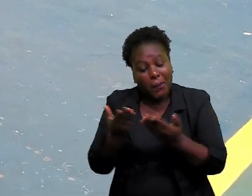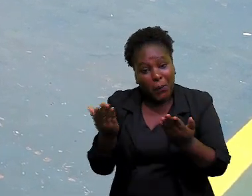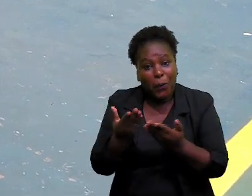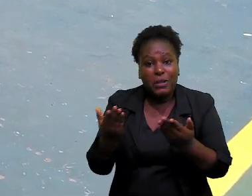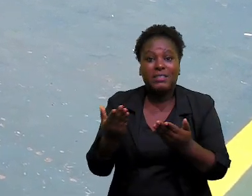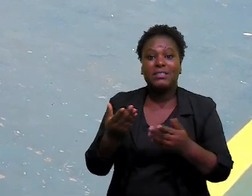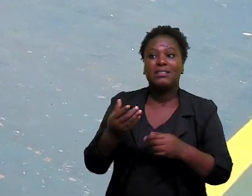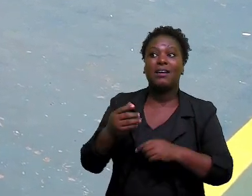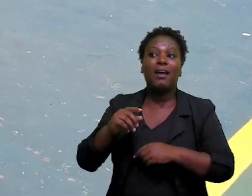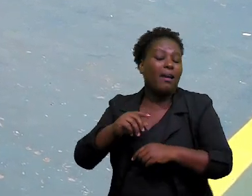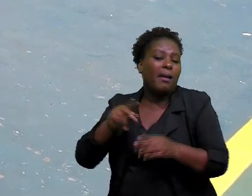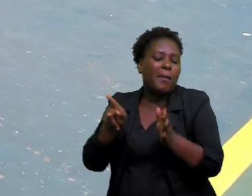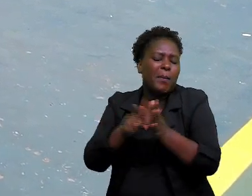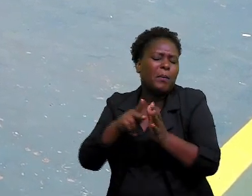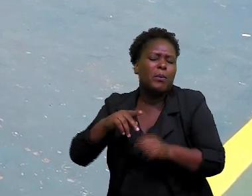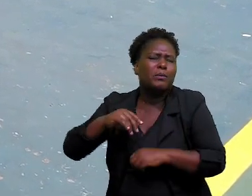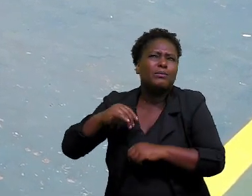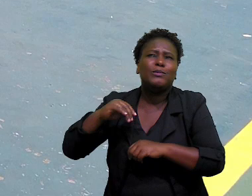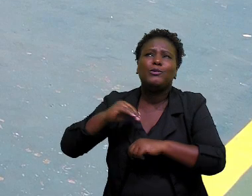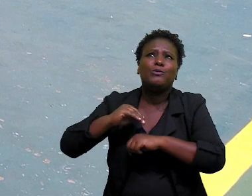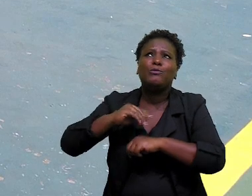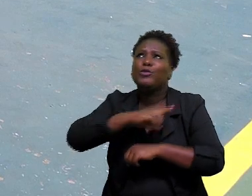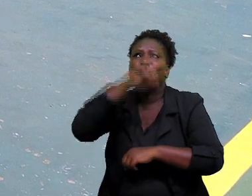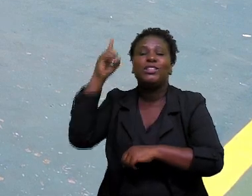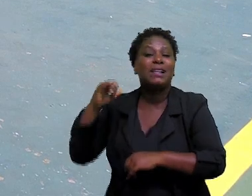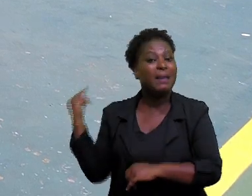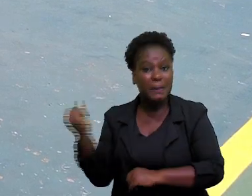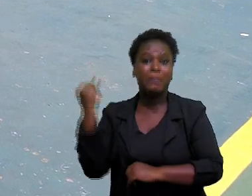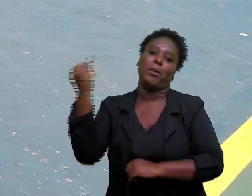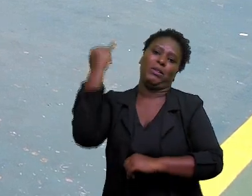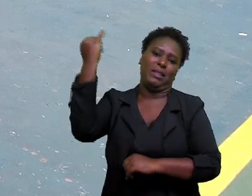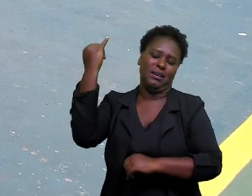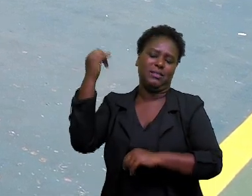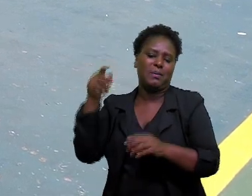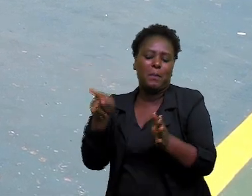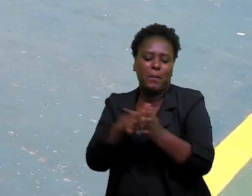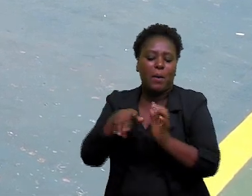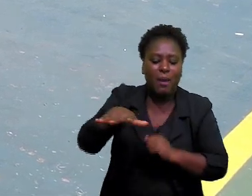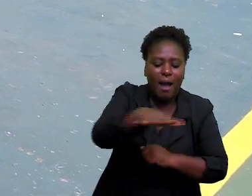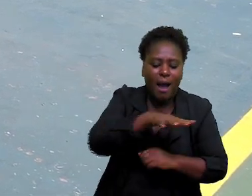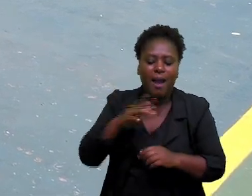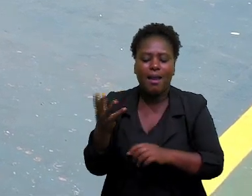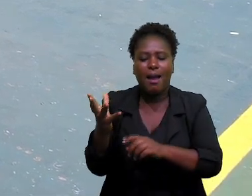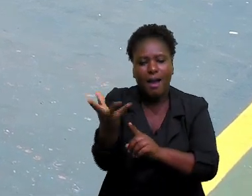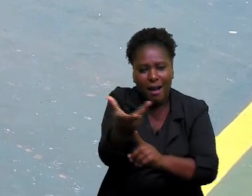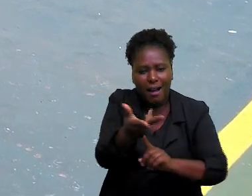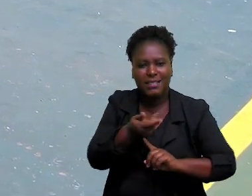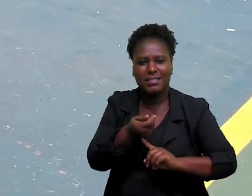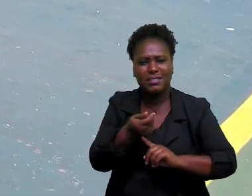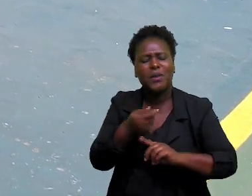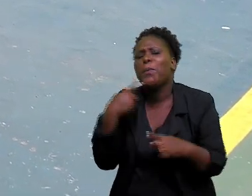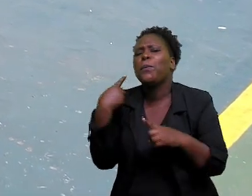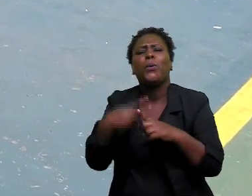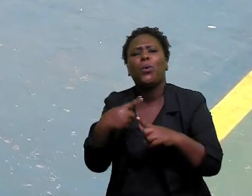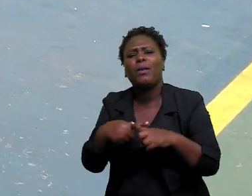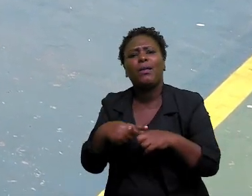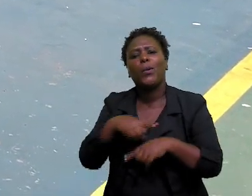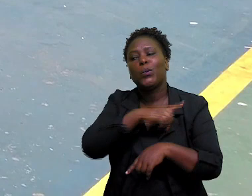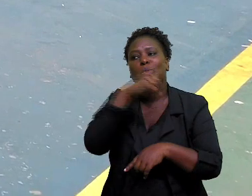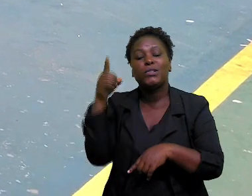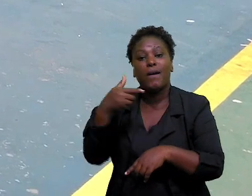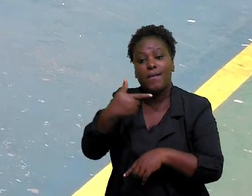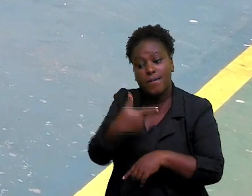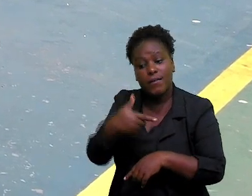para a classe artística. E essa data foi escolhida, o 29 de abril, por